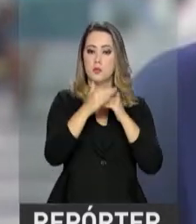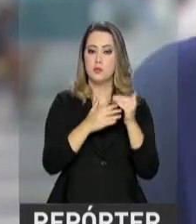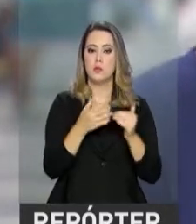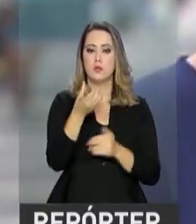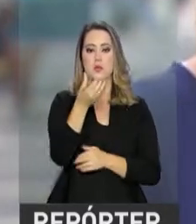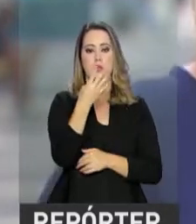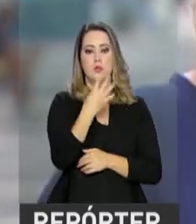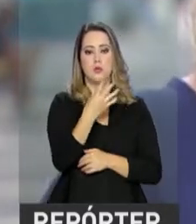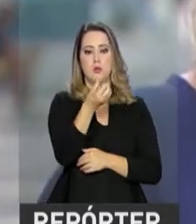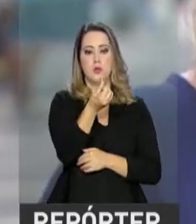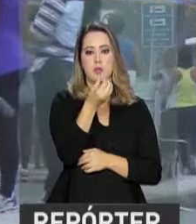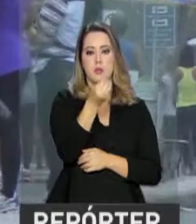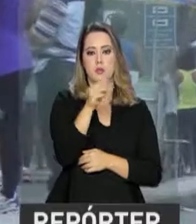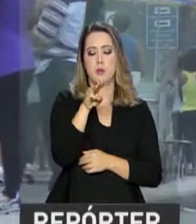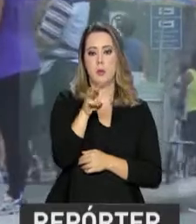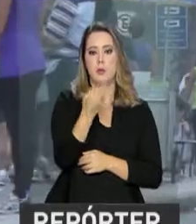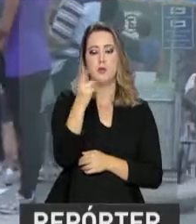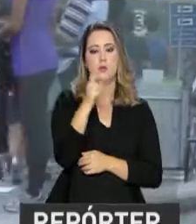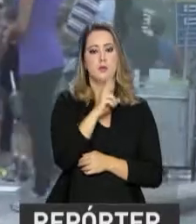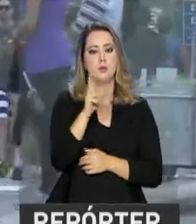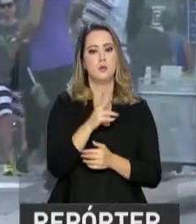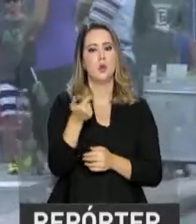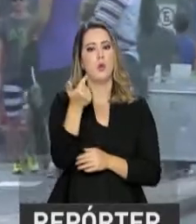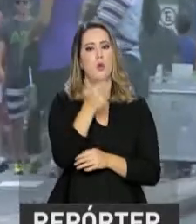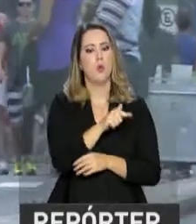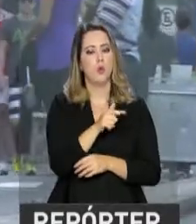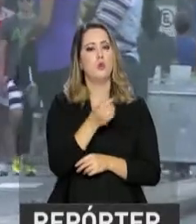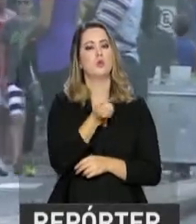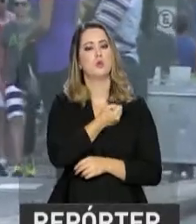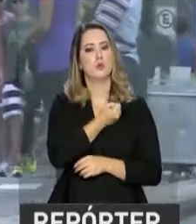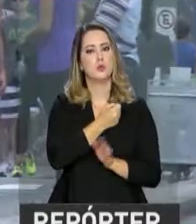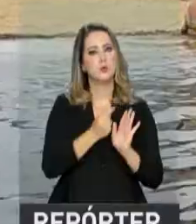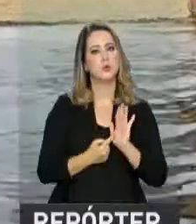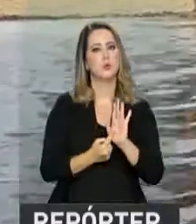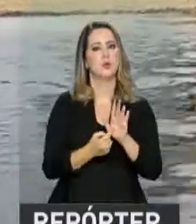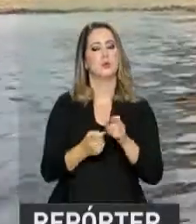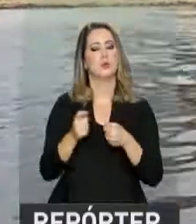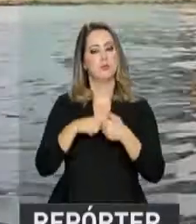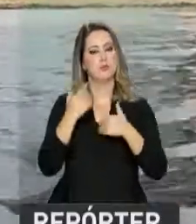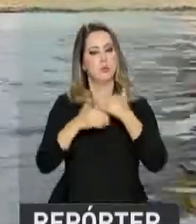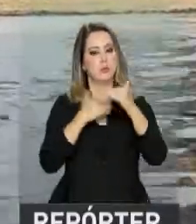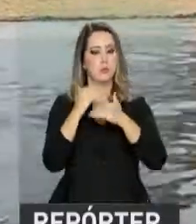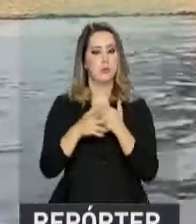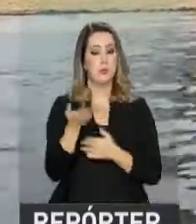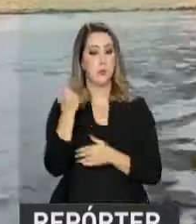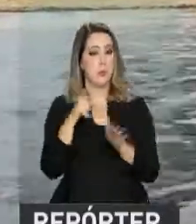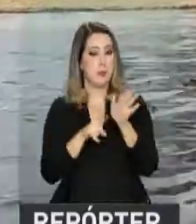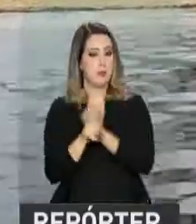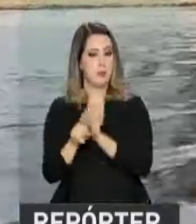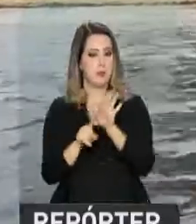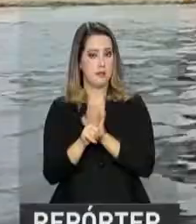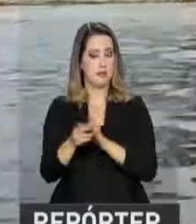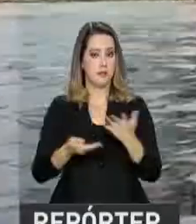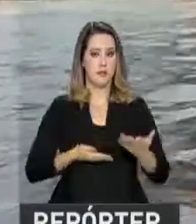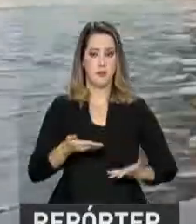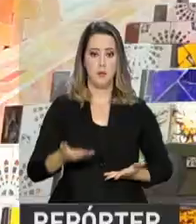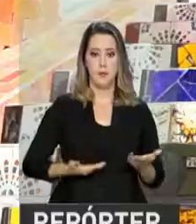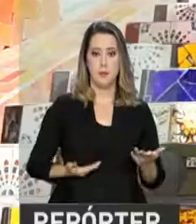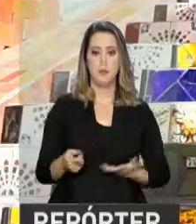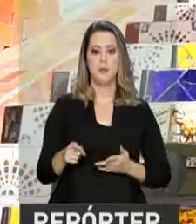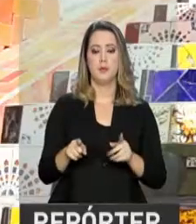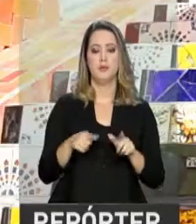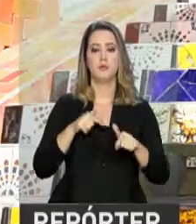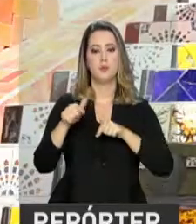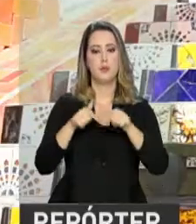milhões de reais. Outros dados comprovam essa retomada. Na última pesquisa mensal de serviços divulgada pelo IBGE,